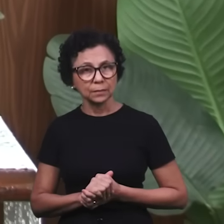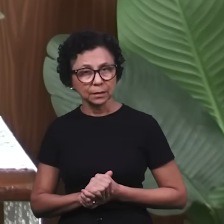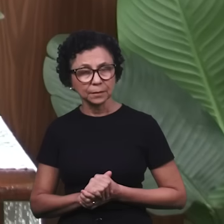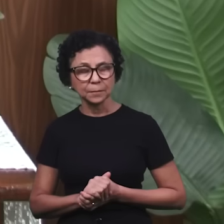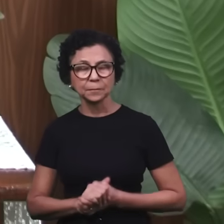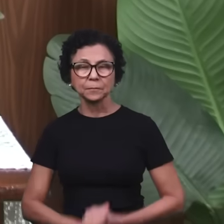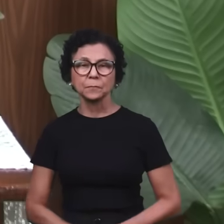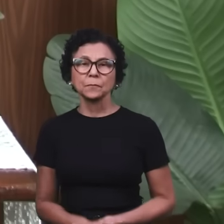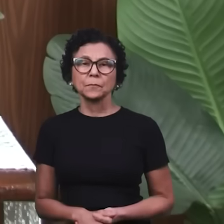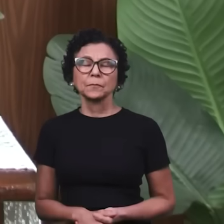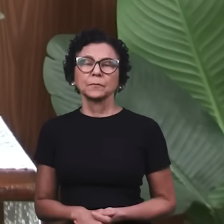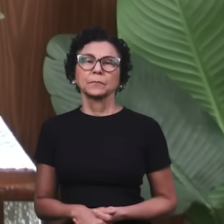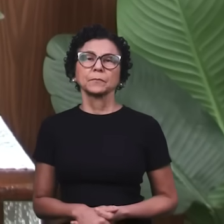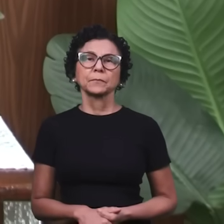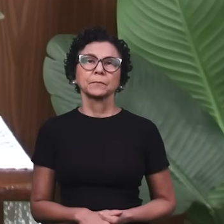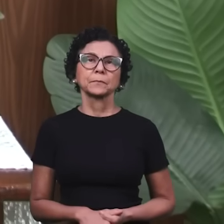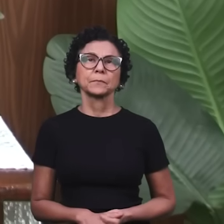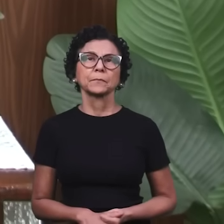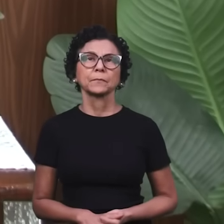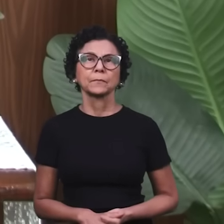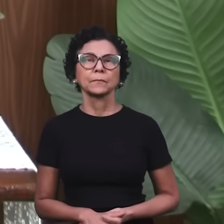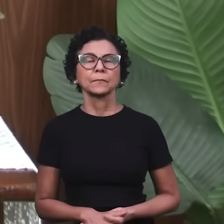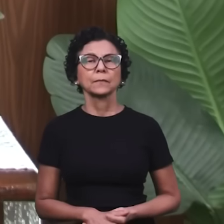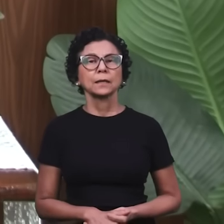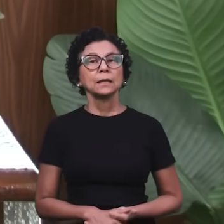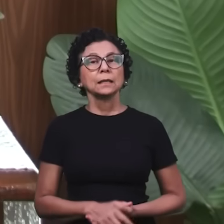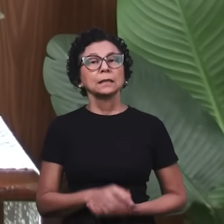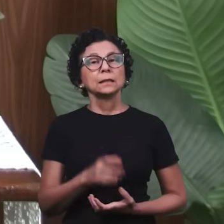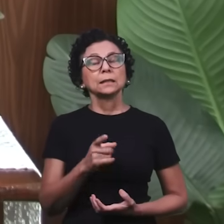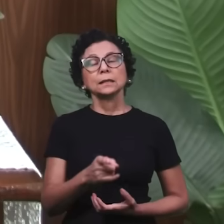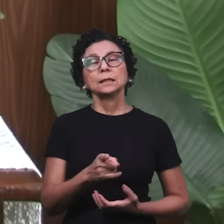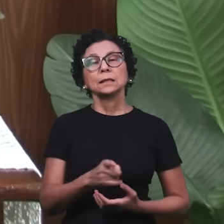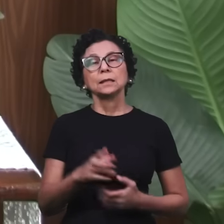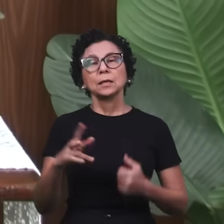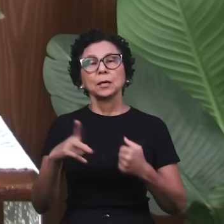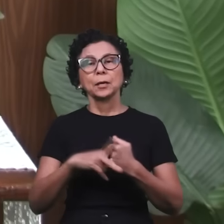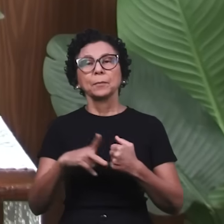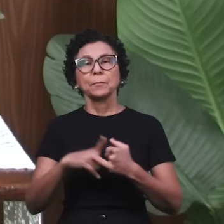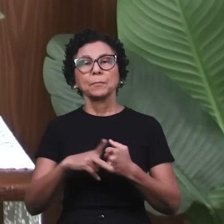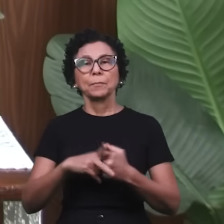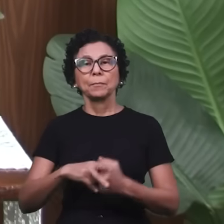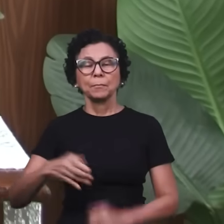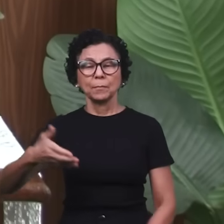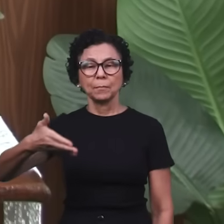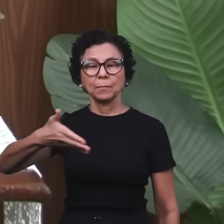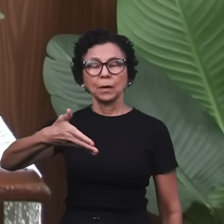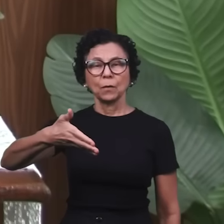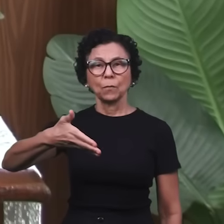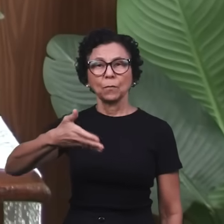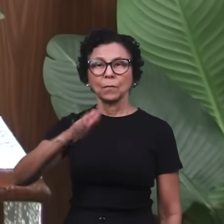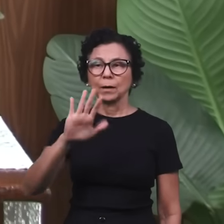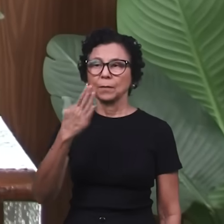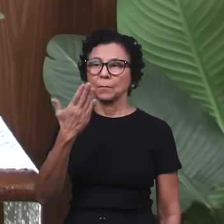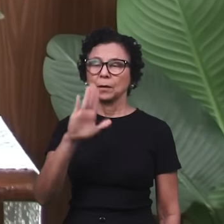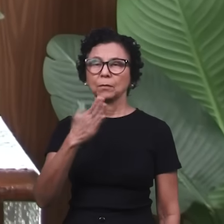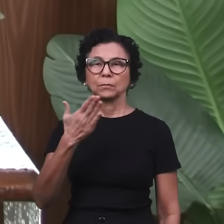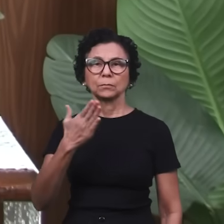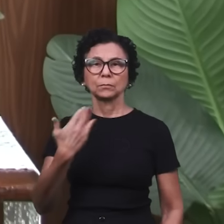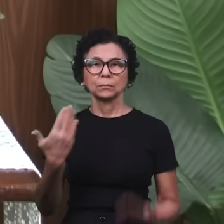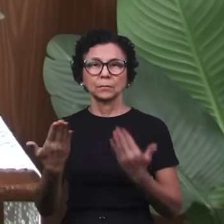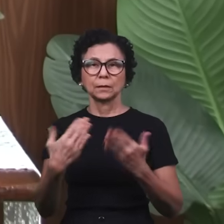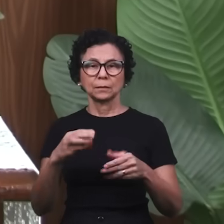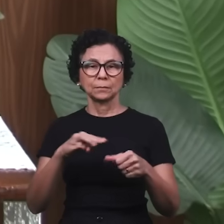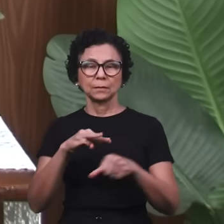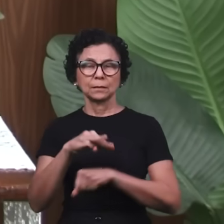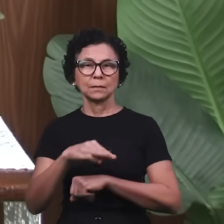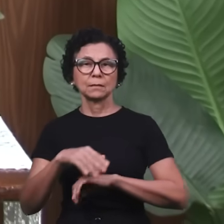ela assentou e dando-lhe a mão é a intervenção do ministério. Efésios 4, 11 e 12, né?